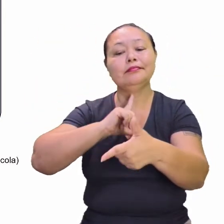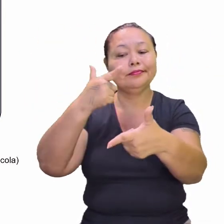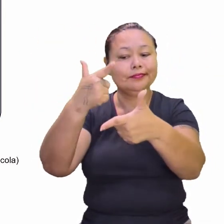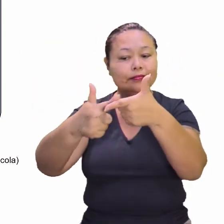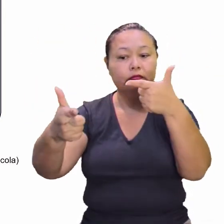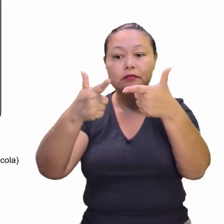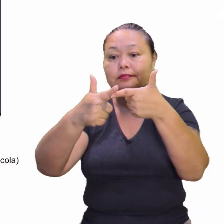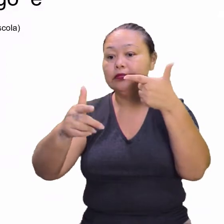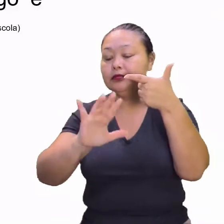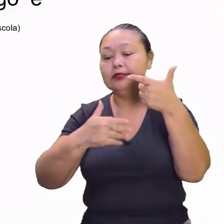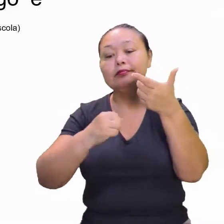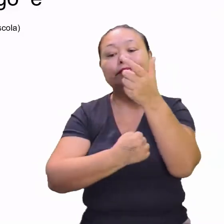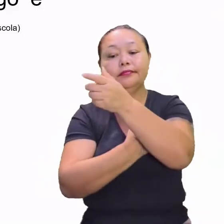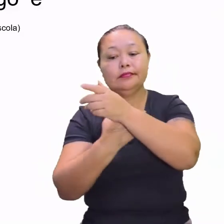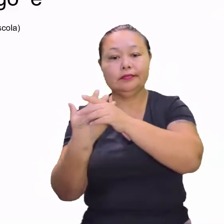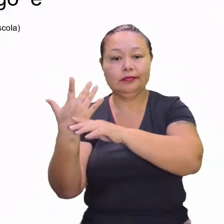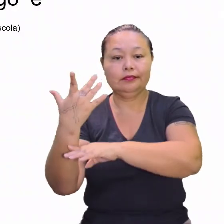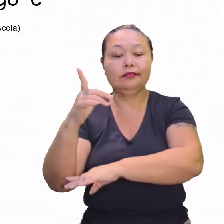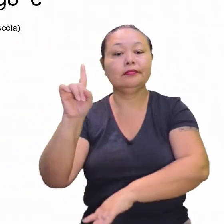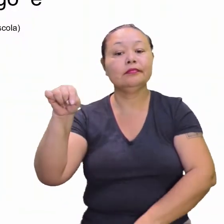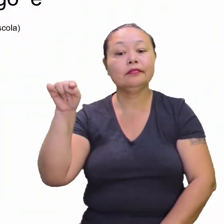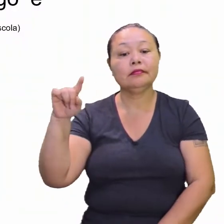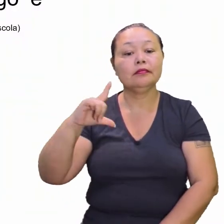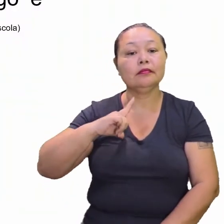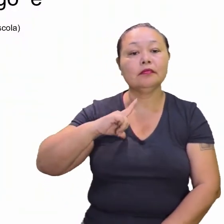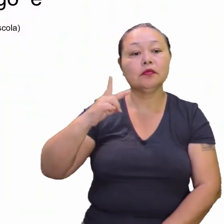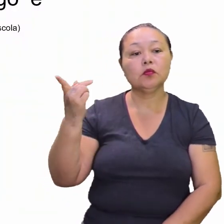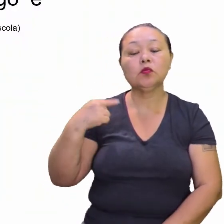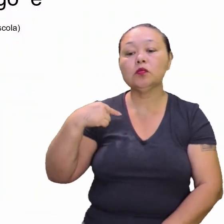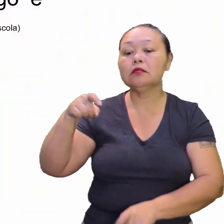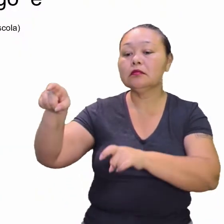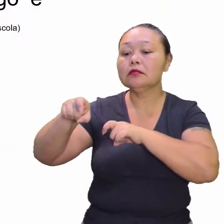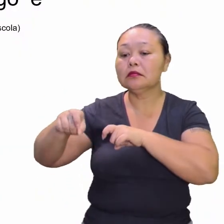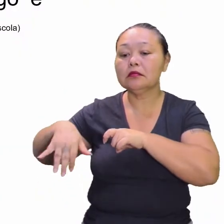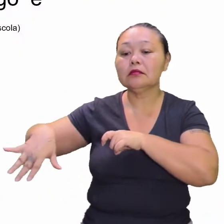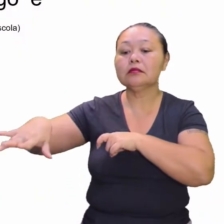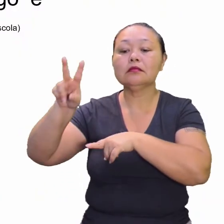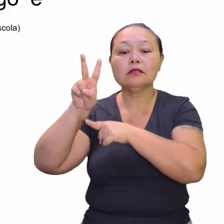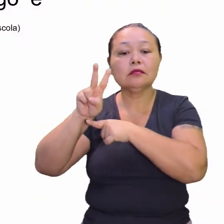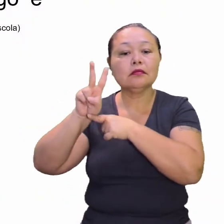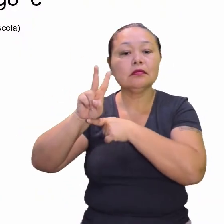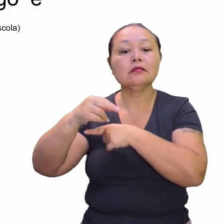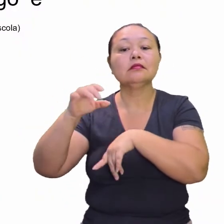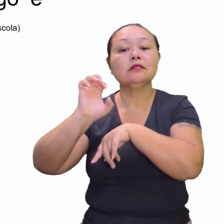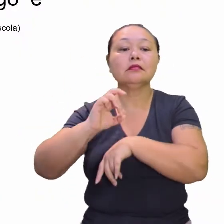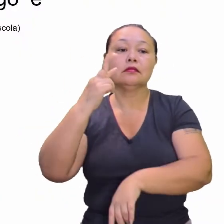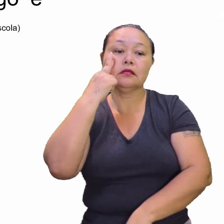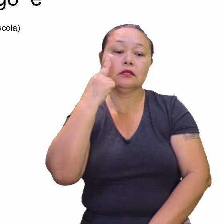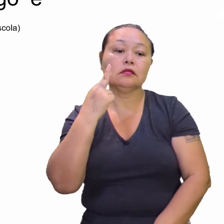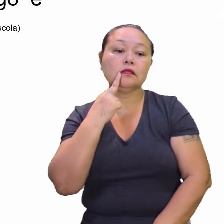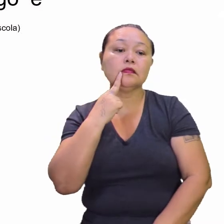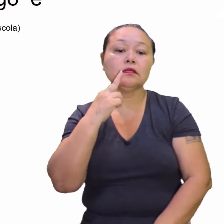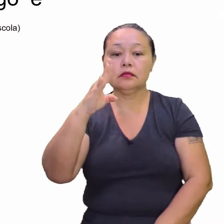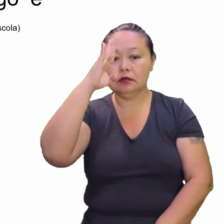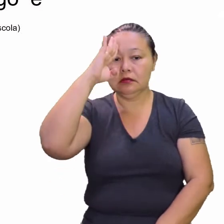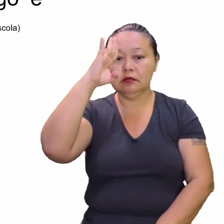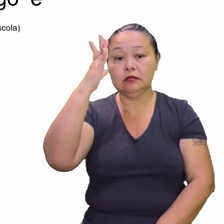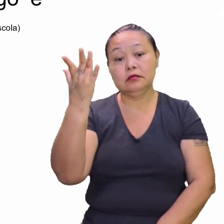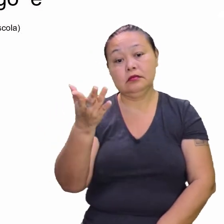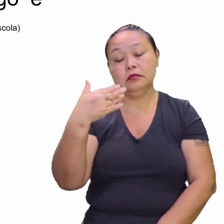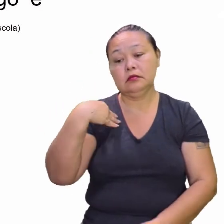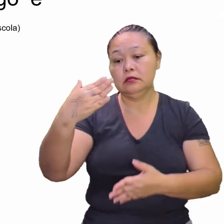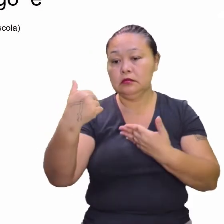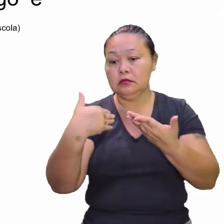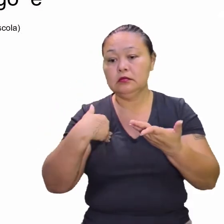problemas ambientais. Isso mesmo. E aí a gente fala da piscicultura, então aqui em Rondônia a gente tem, principalmente